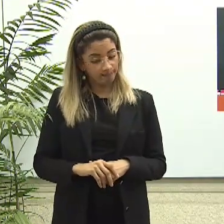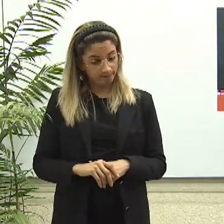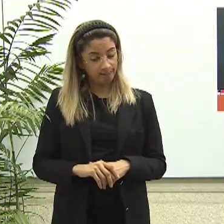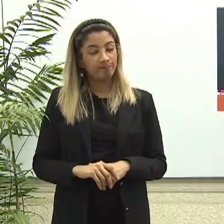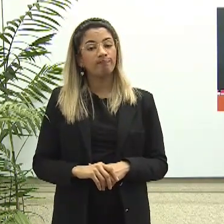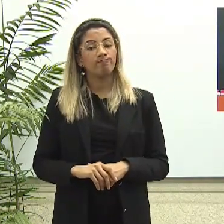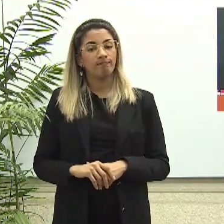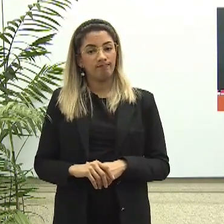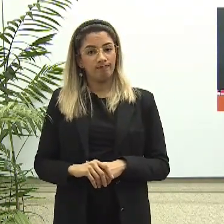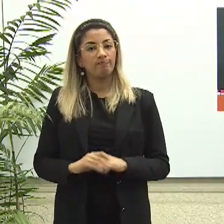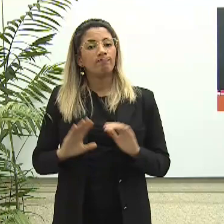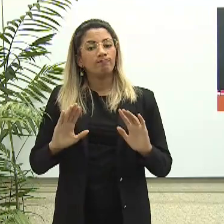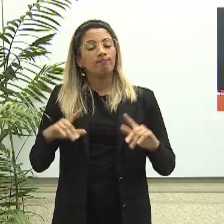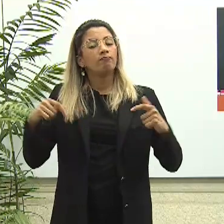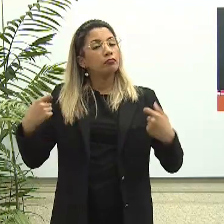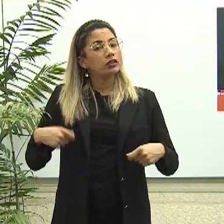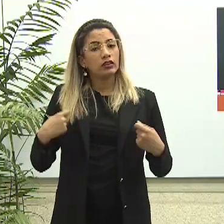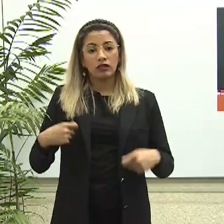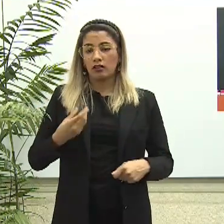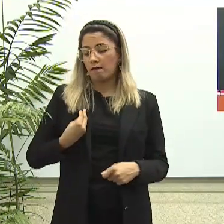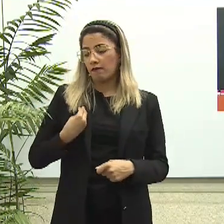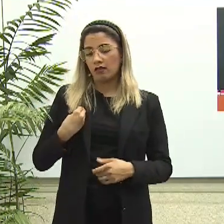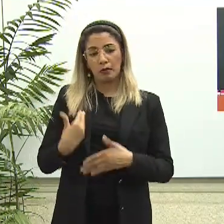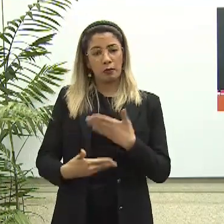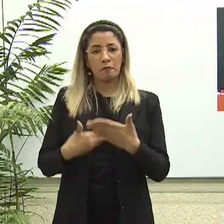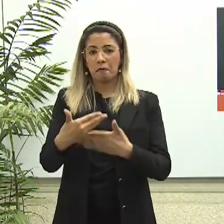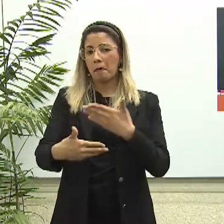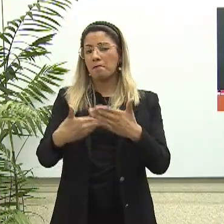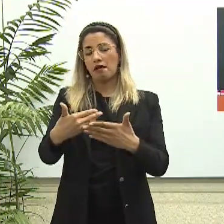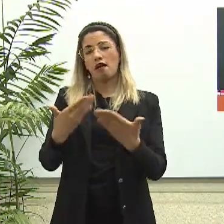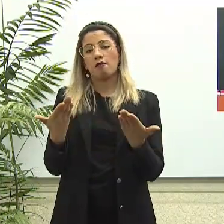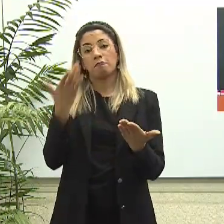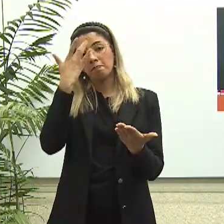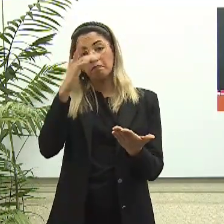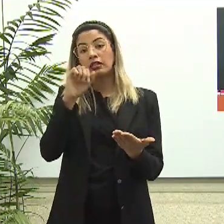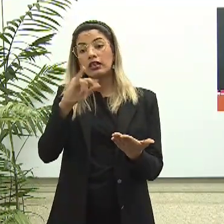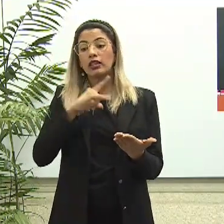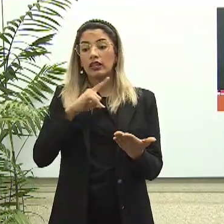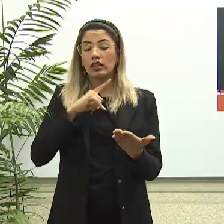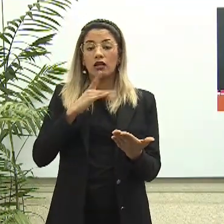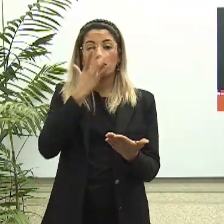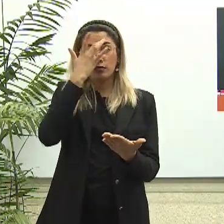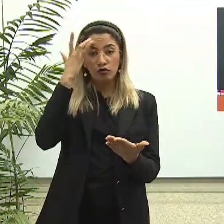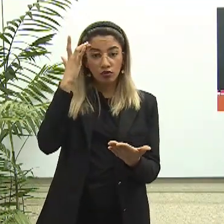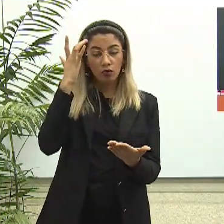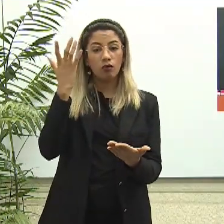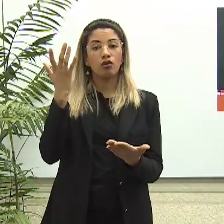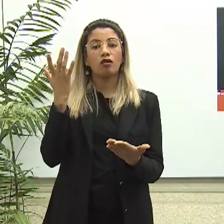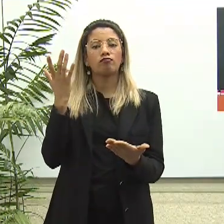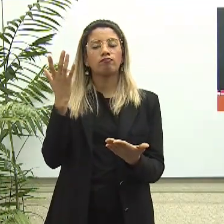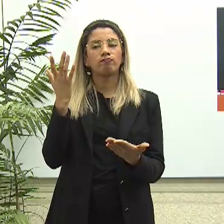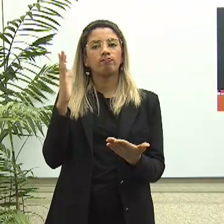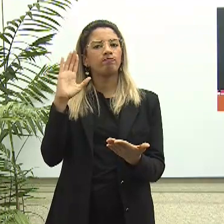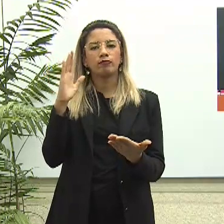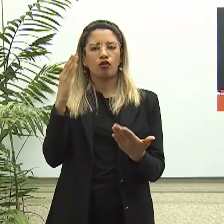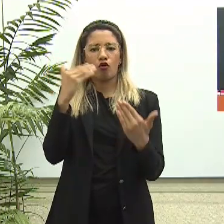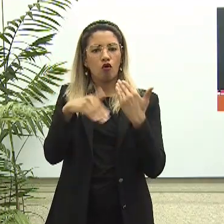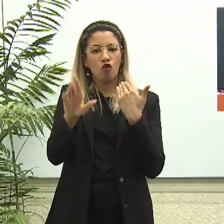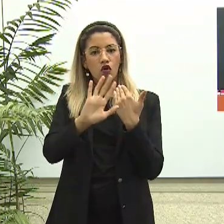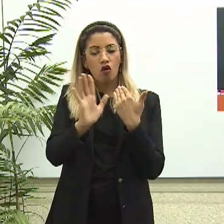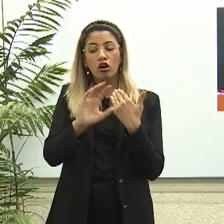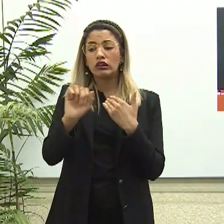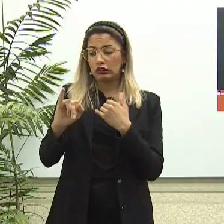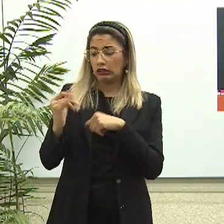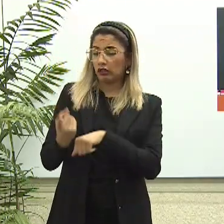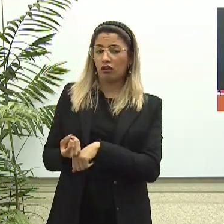para mas é necessário seguir em frente então a não ser que haja uma força humana social na contramão desse processo o capital vai continuar